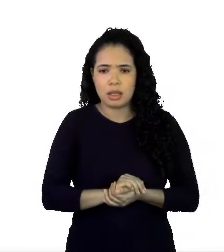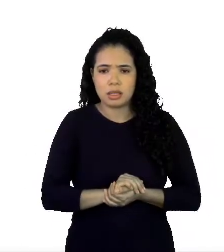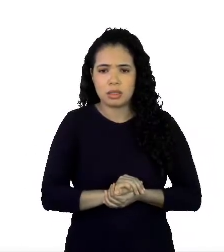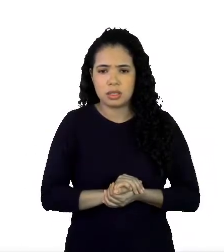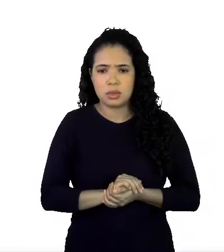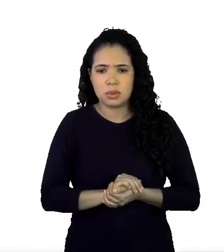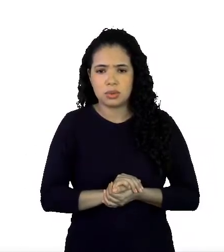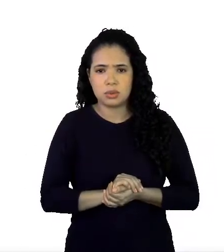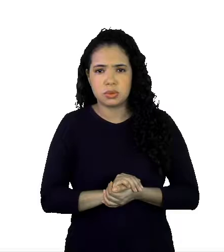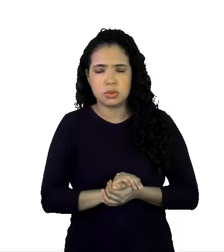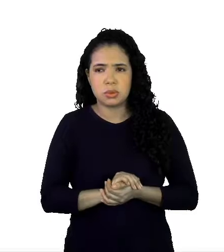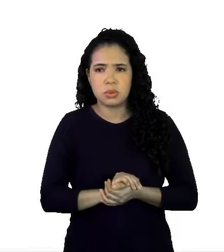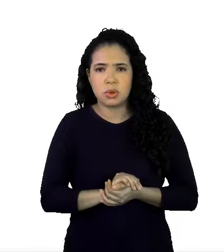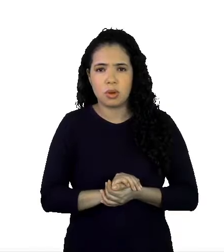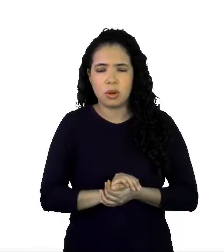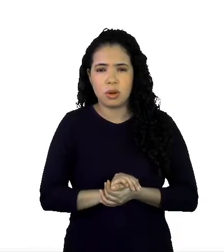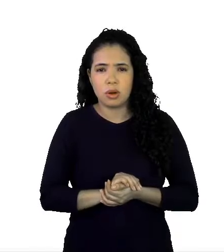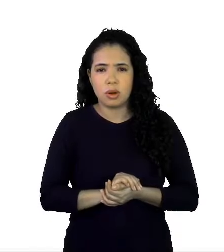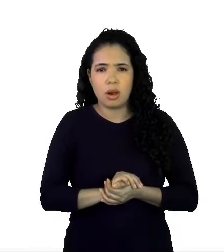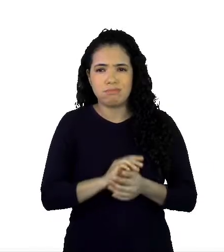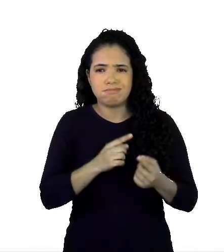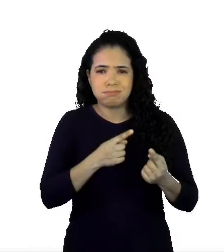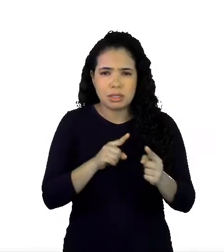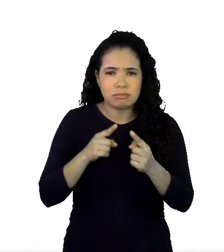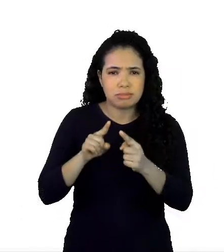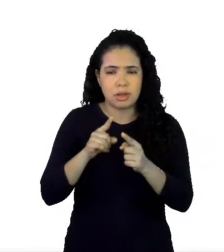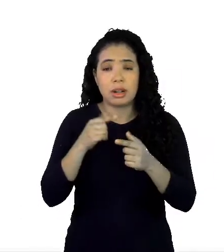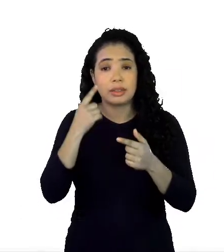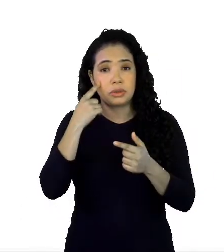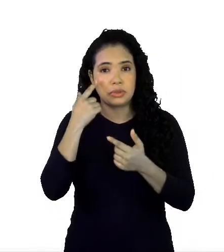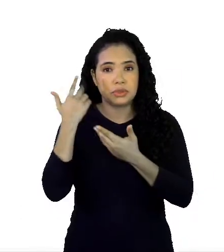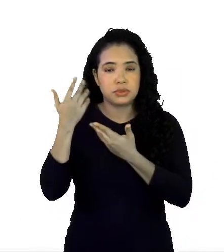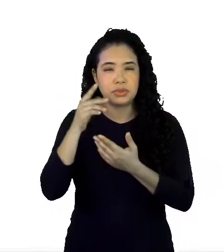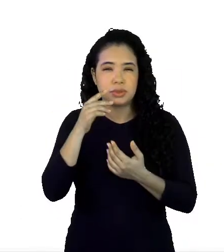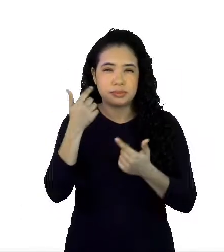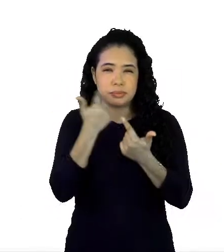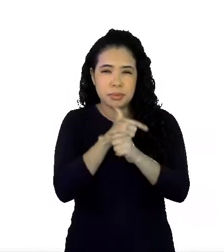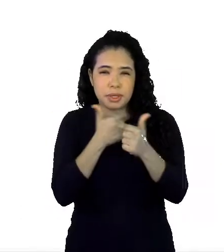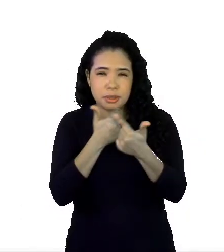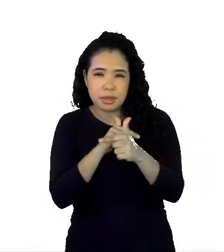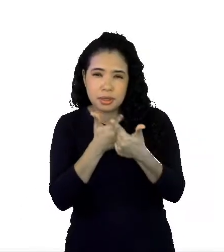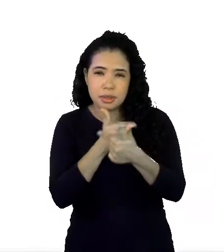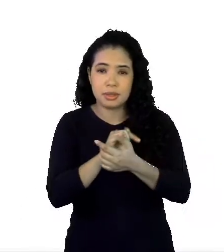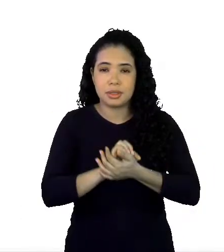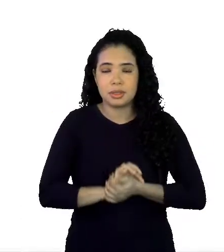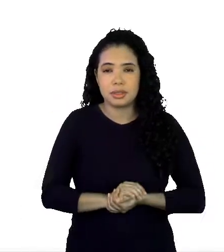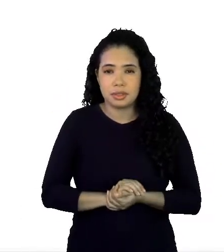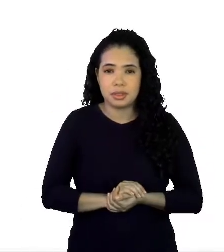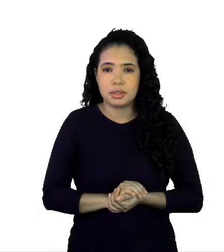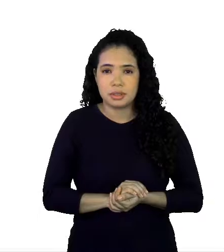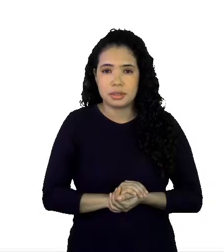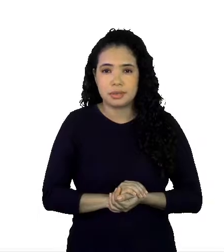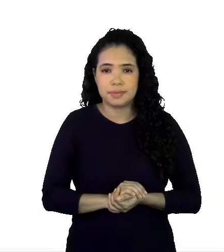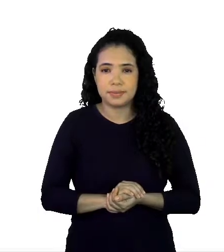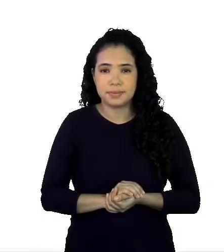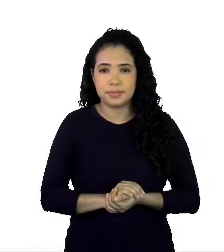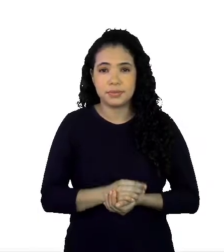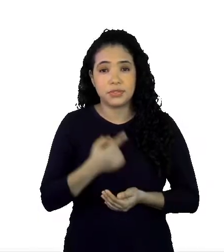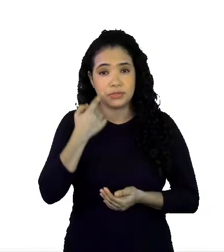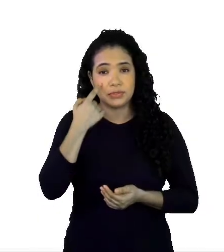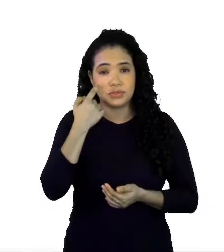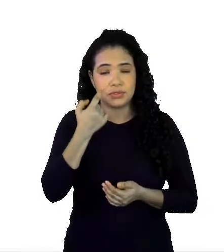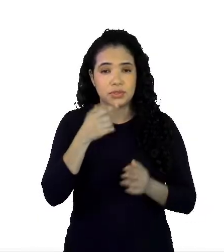um mini-conto que ele tem um teor nele mais humorístico e vejam aí a questão da concisão, que ele